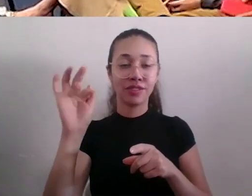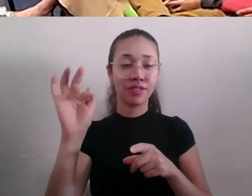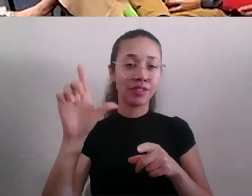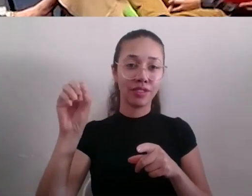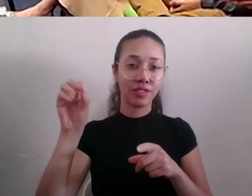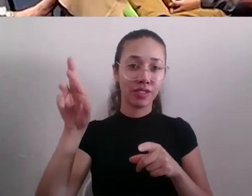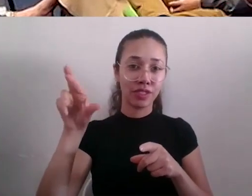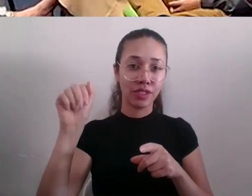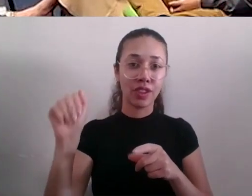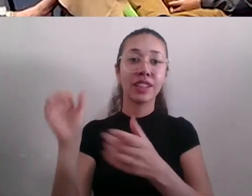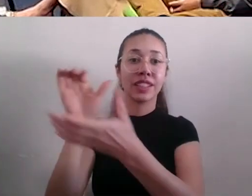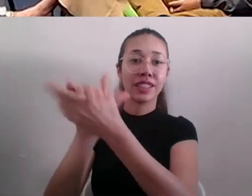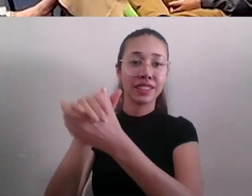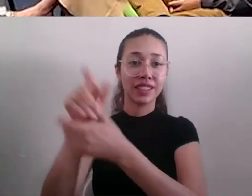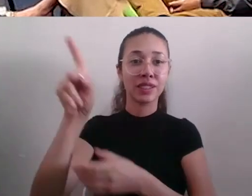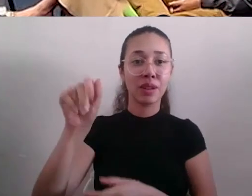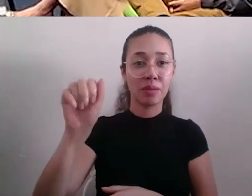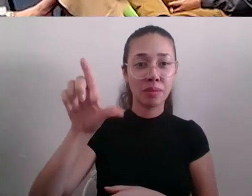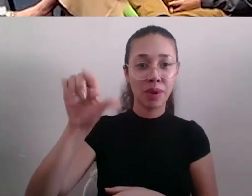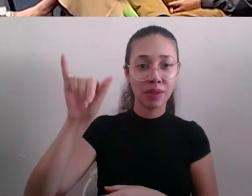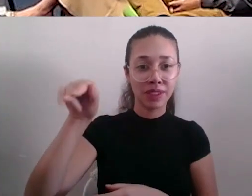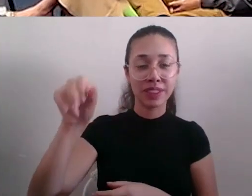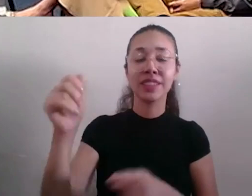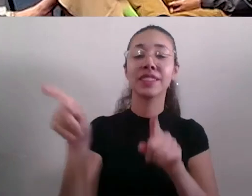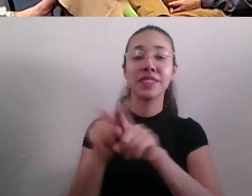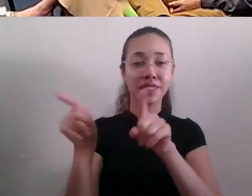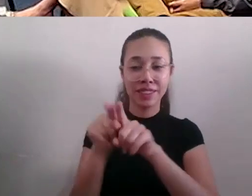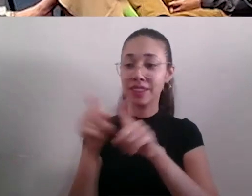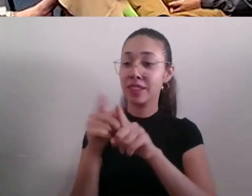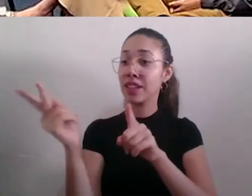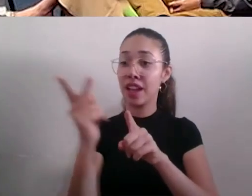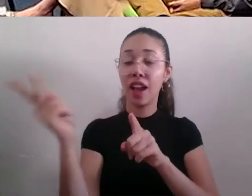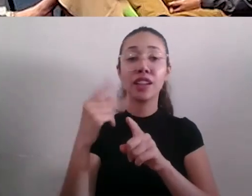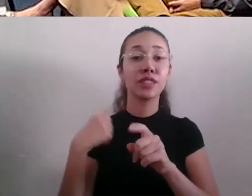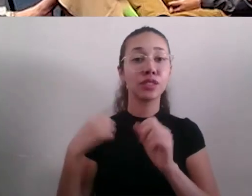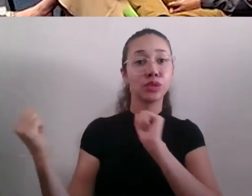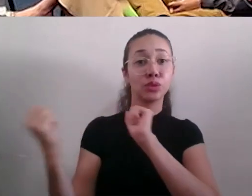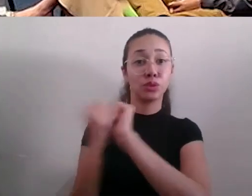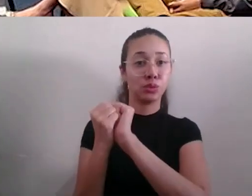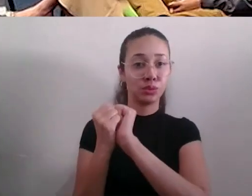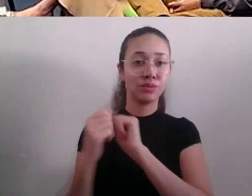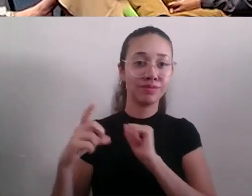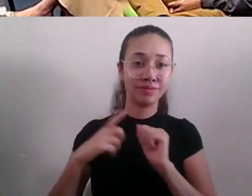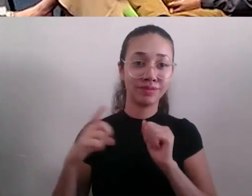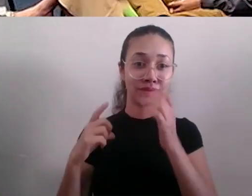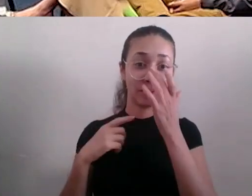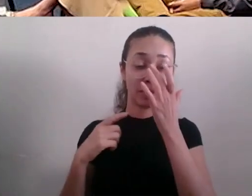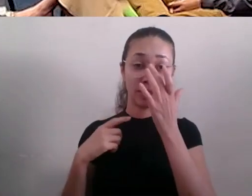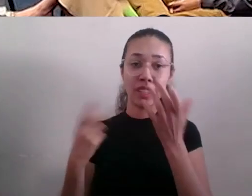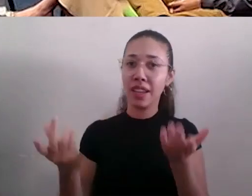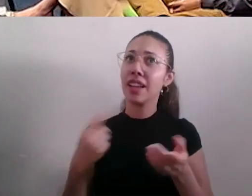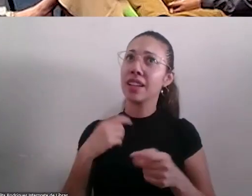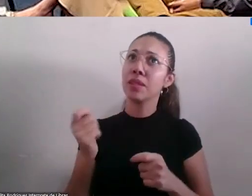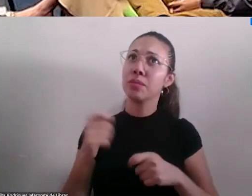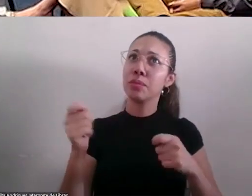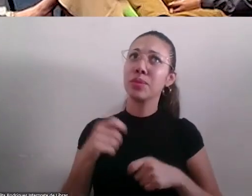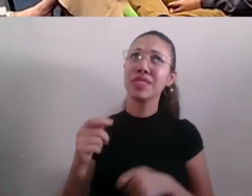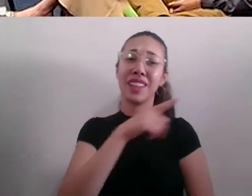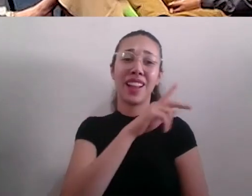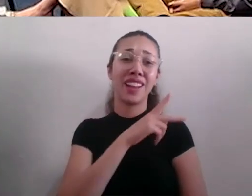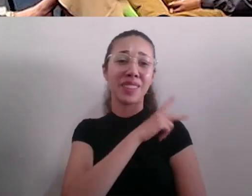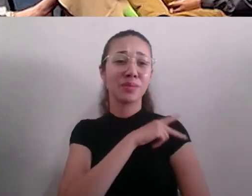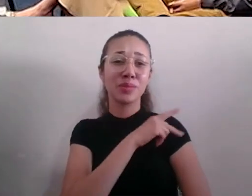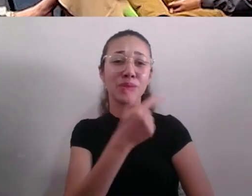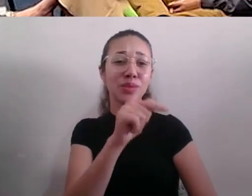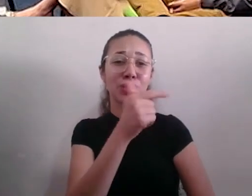com a Paulinha, também adora podcast, e a gente falou, não, tá aí, vamos... Esse é um podcast que a Piauí não vai querer fazer, não tem orçamento, não tem equipe,